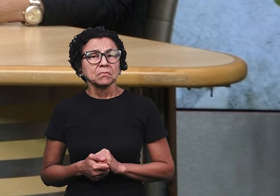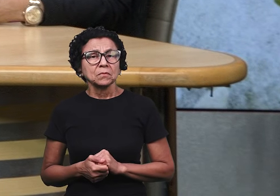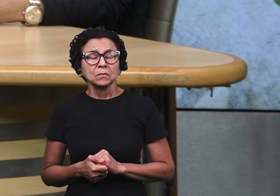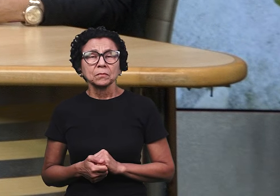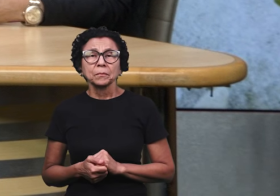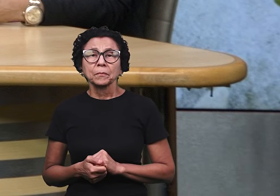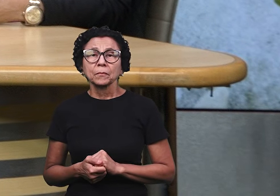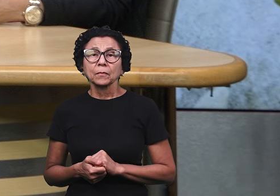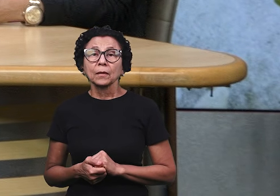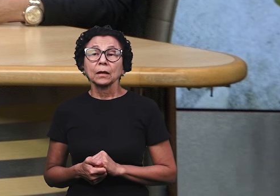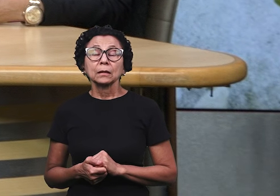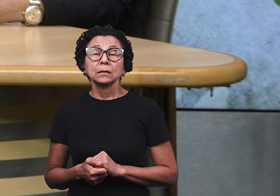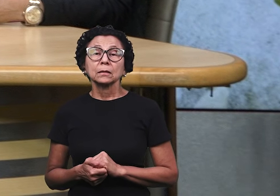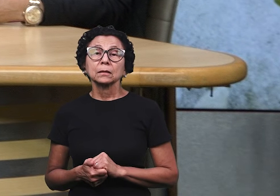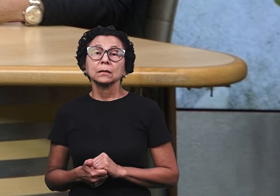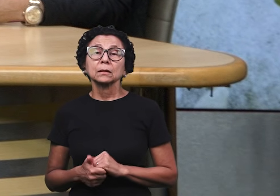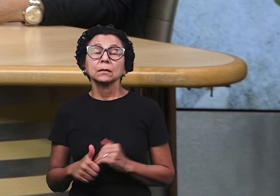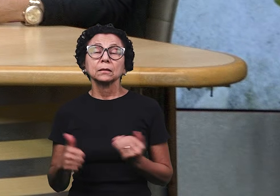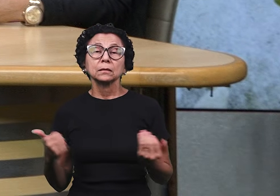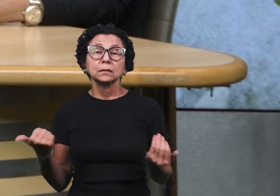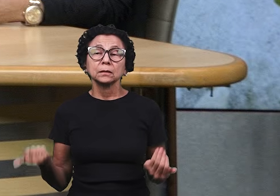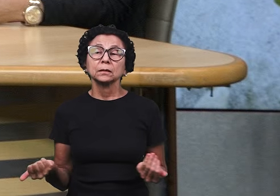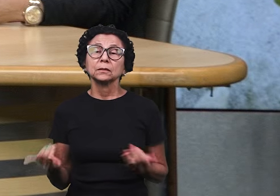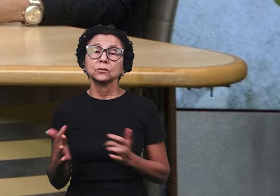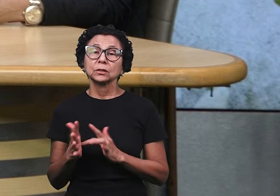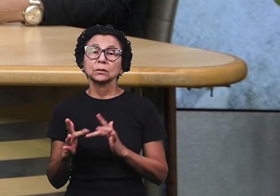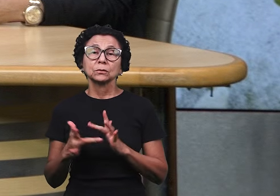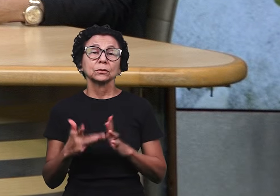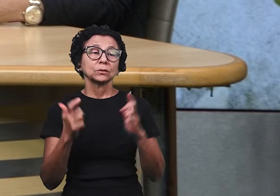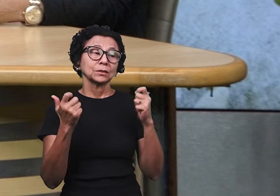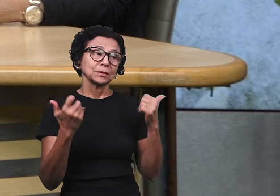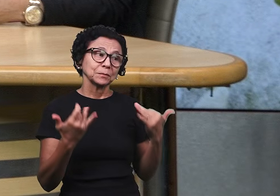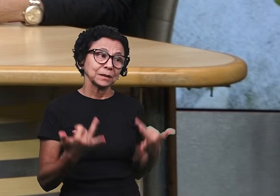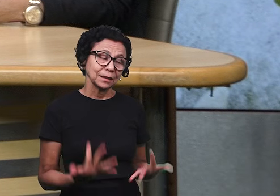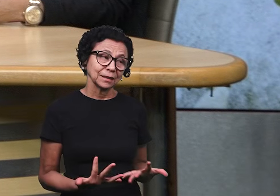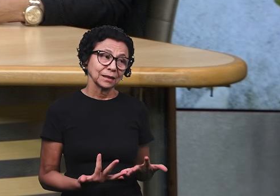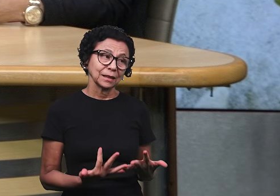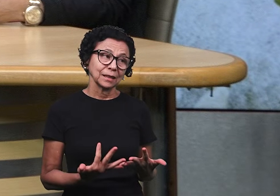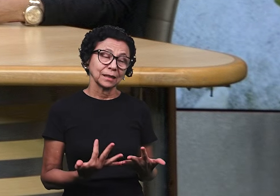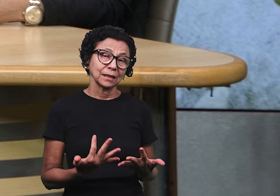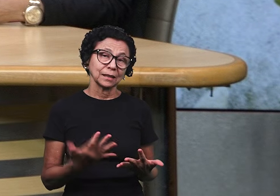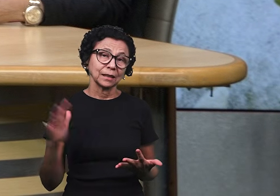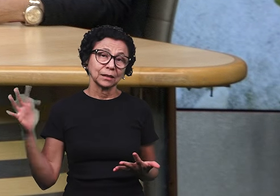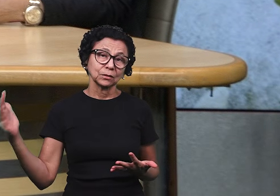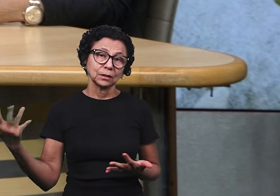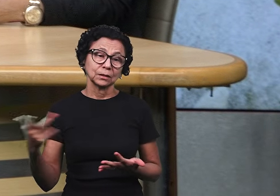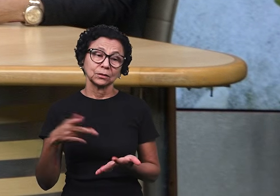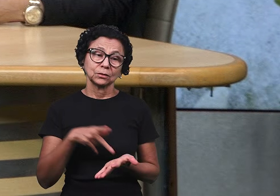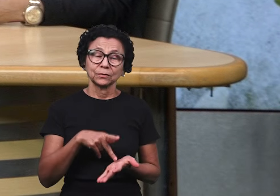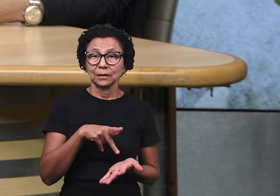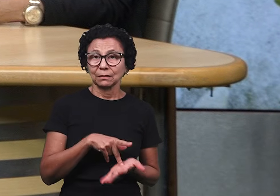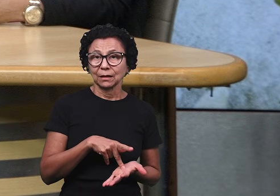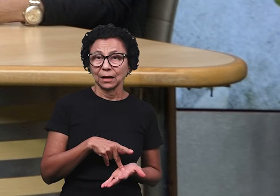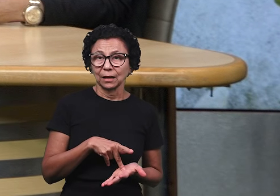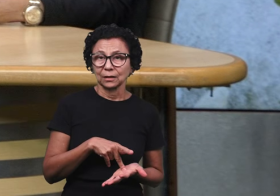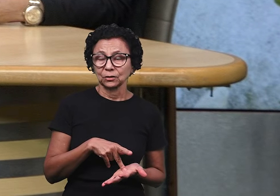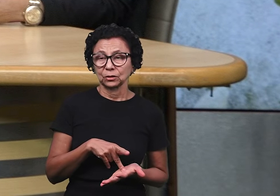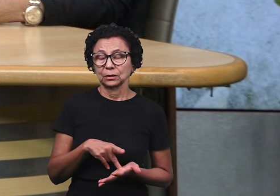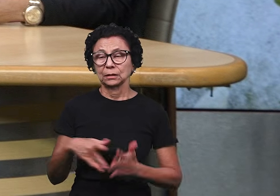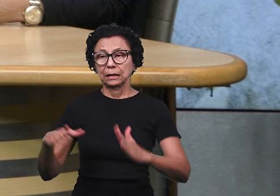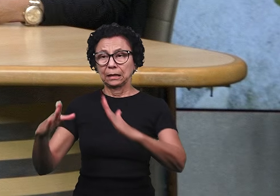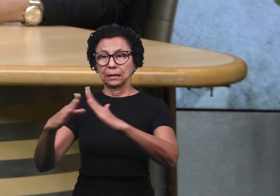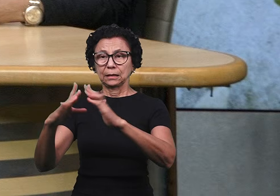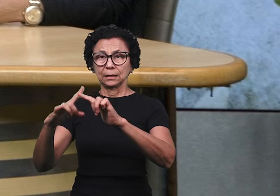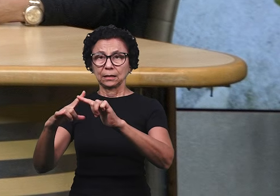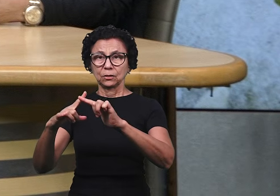Senhor Jesus queria mostrar para ela essa verdadeira adoração, porque Eveline falou, a